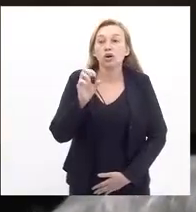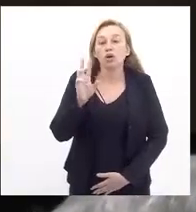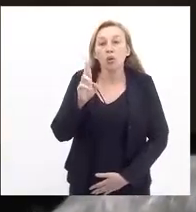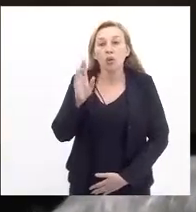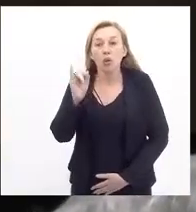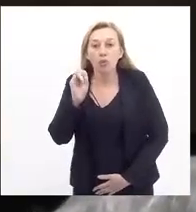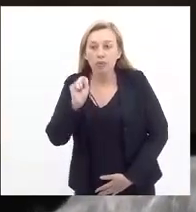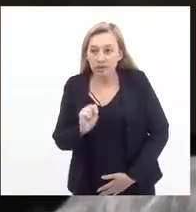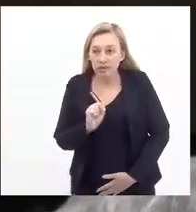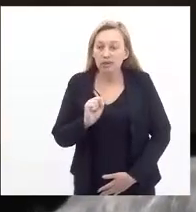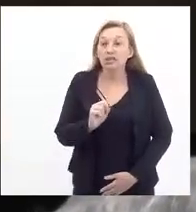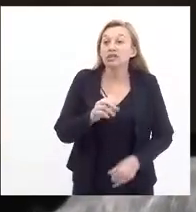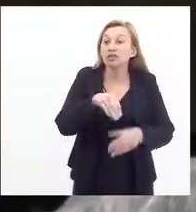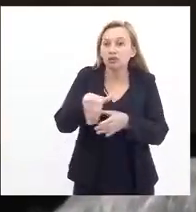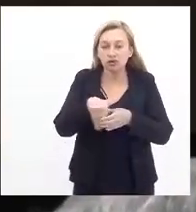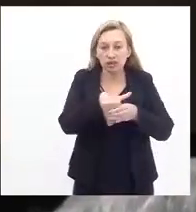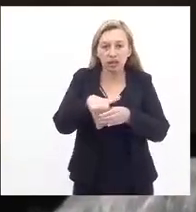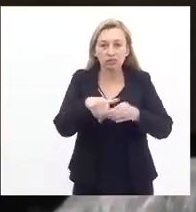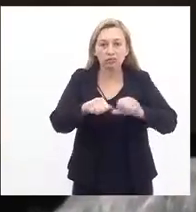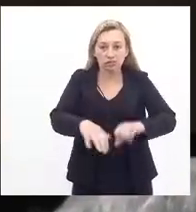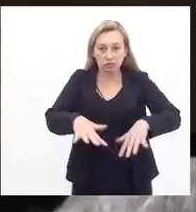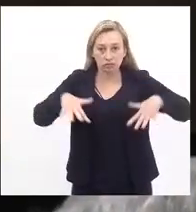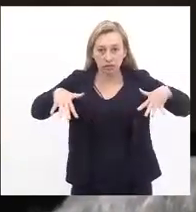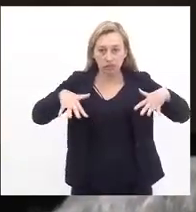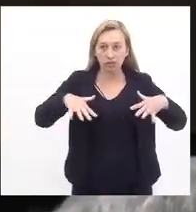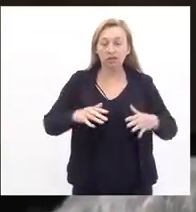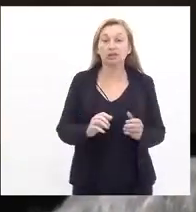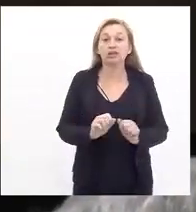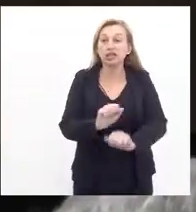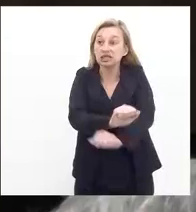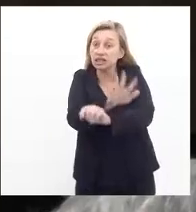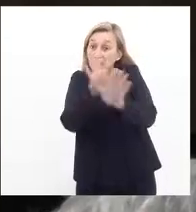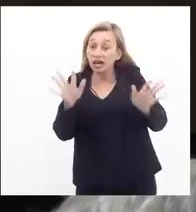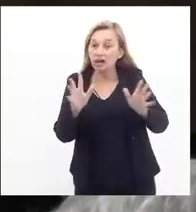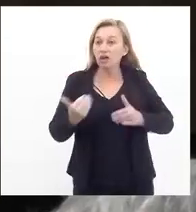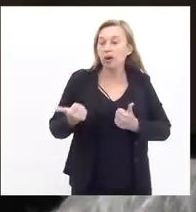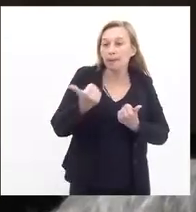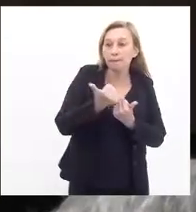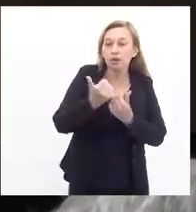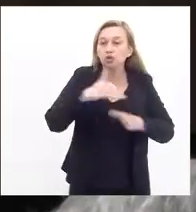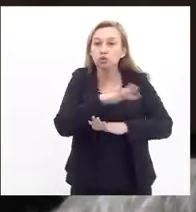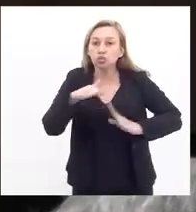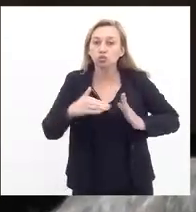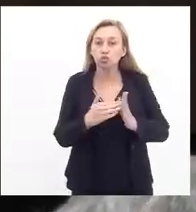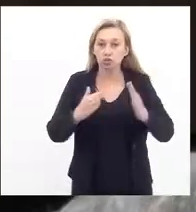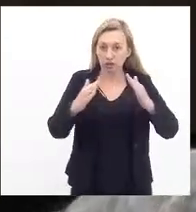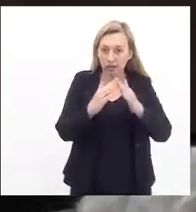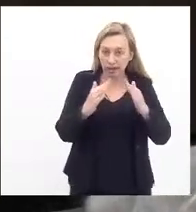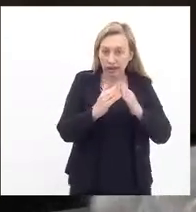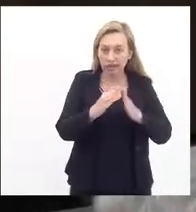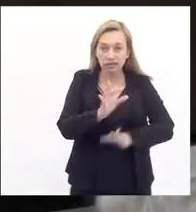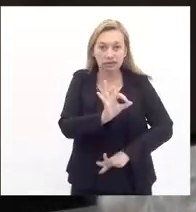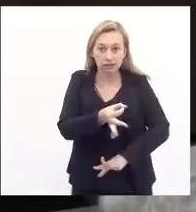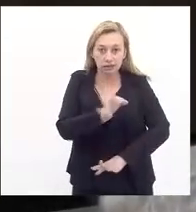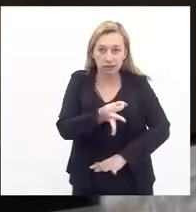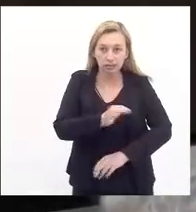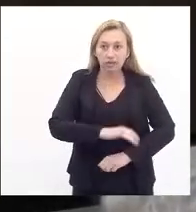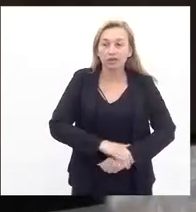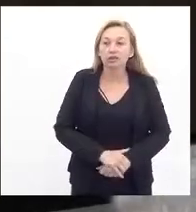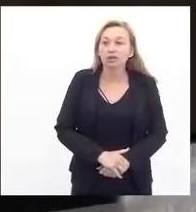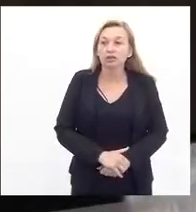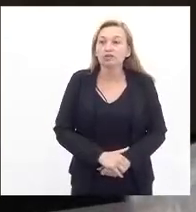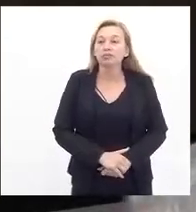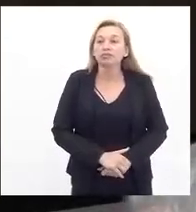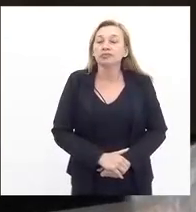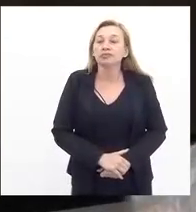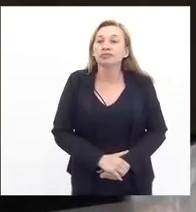porque tá sendo votado no plenário as claras com apoio de toda a casa integralmente é